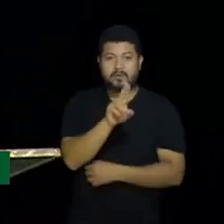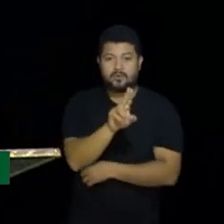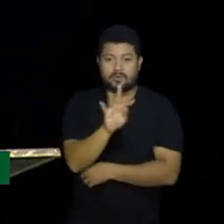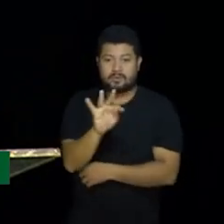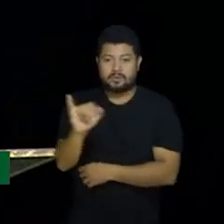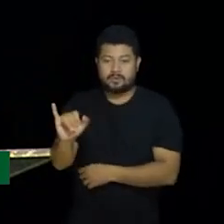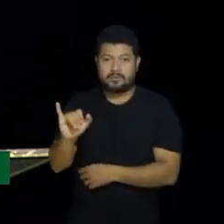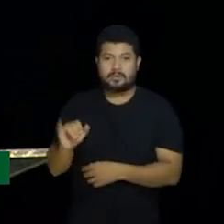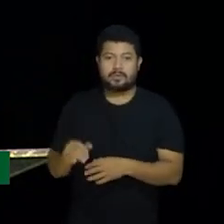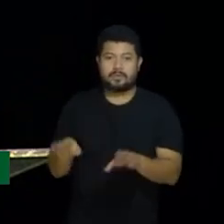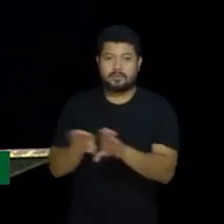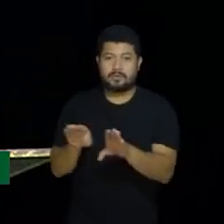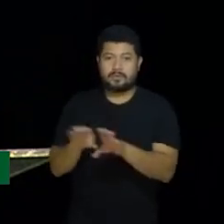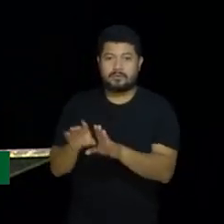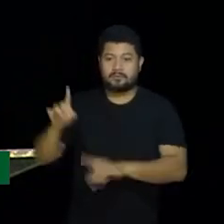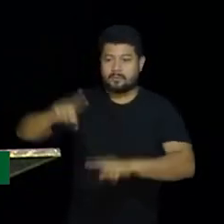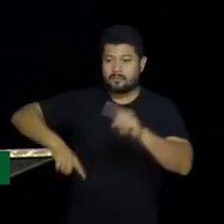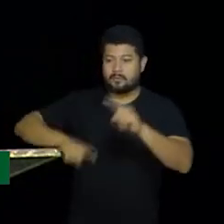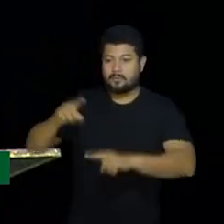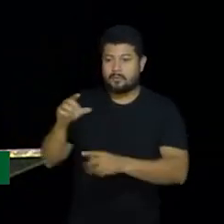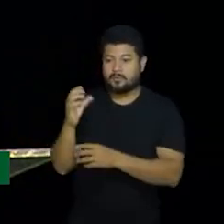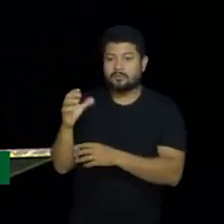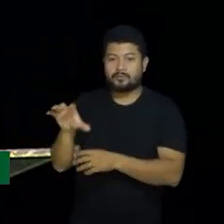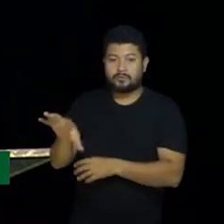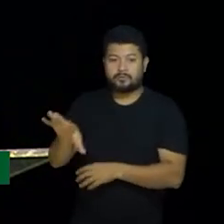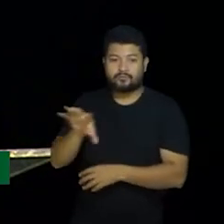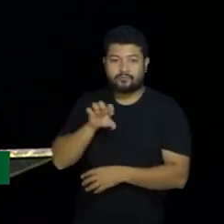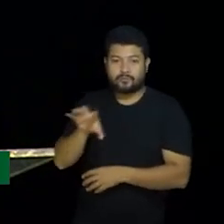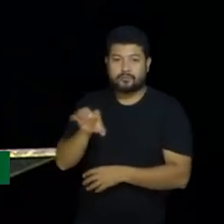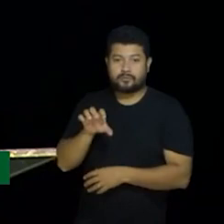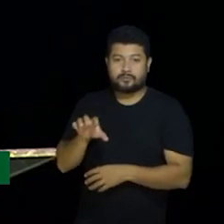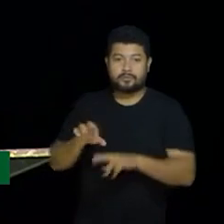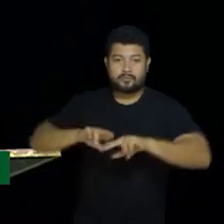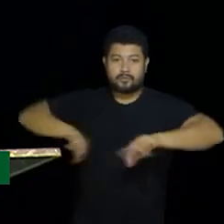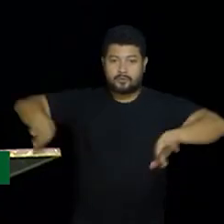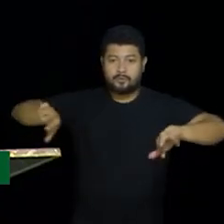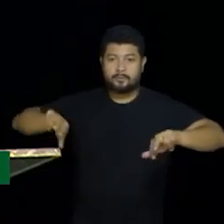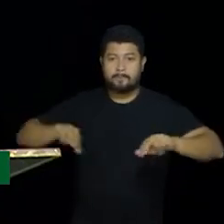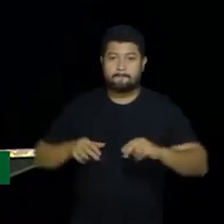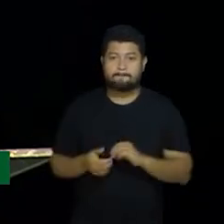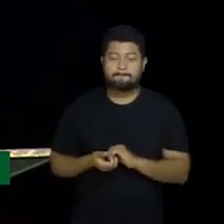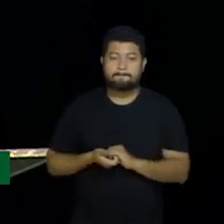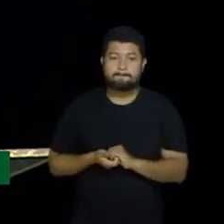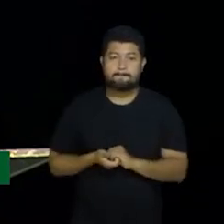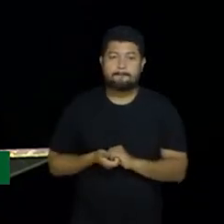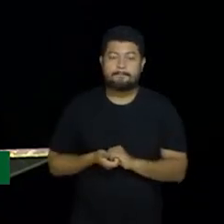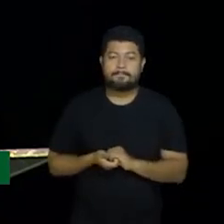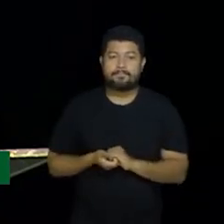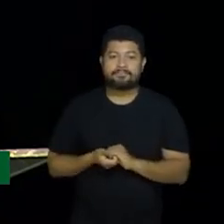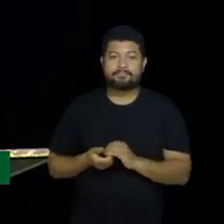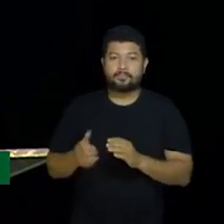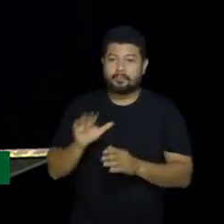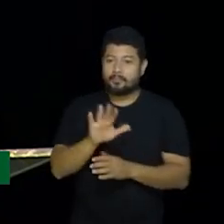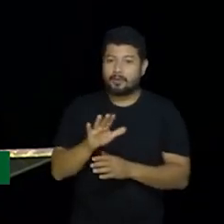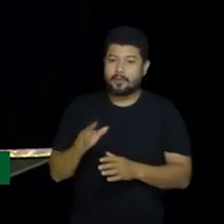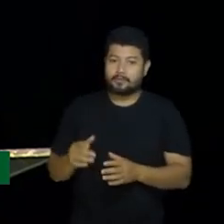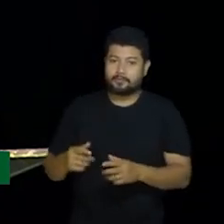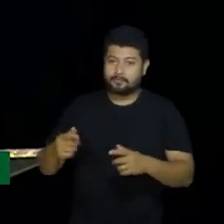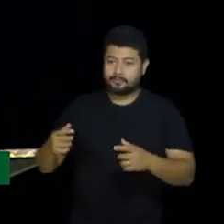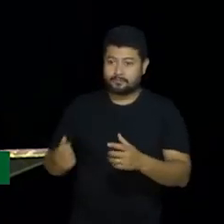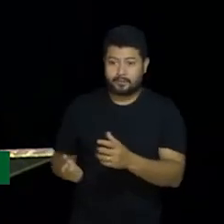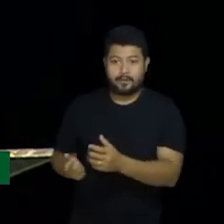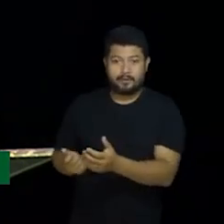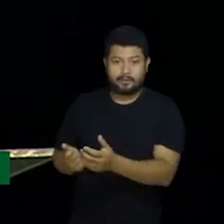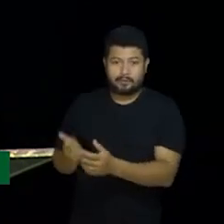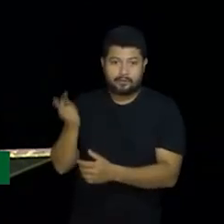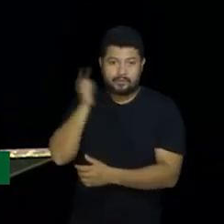equipamentos de exames de imagem. Porém, para abrirmos esse novo complexo, nós precisamos do custeio. E